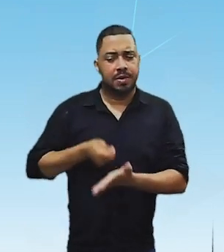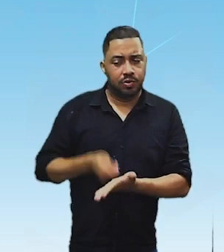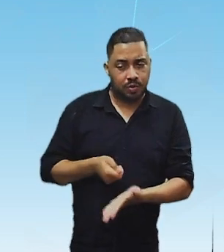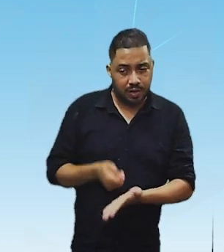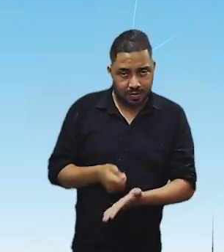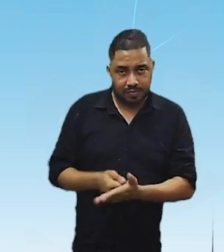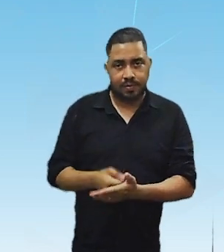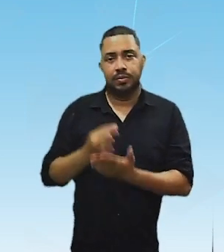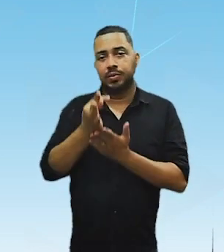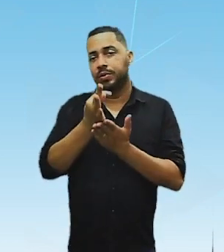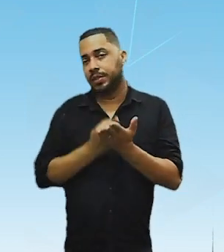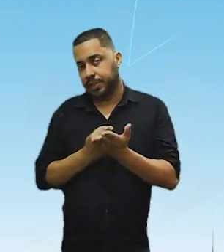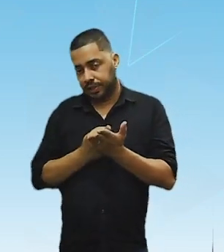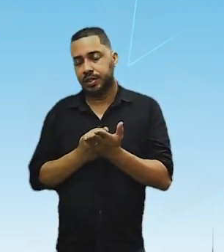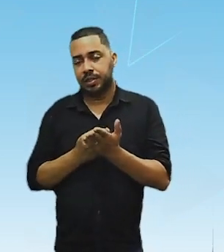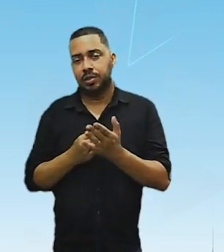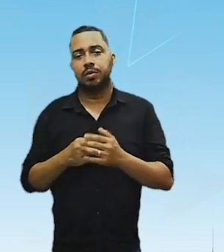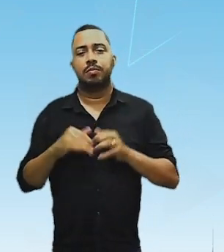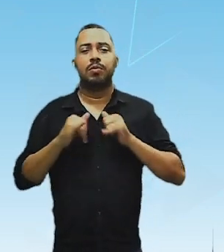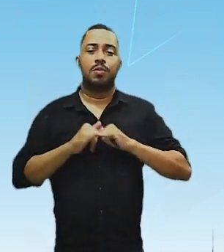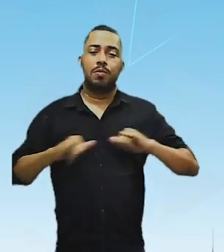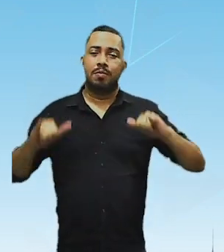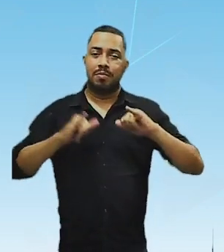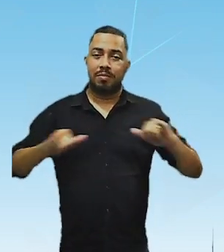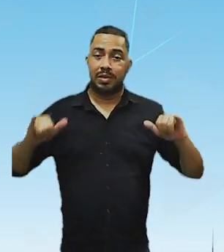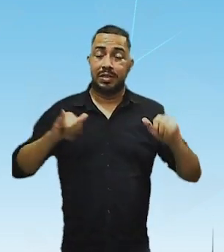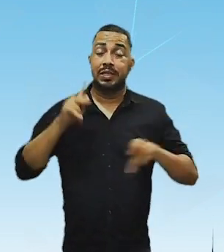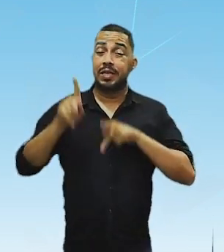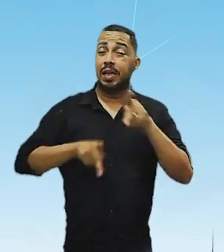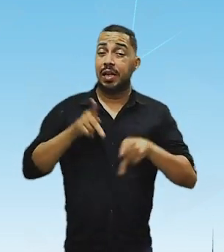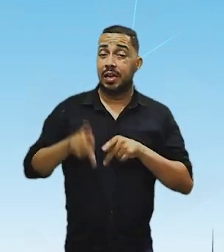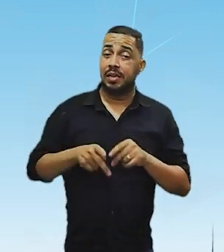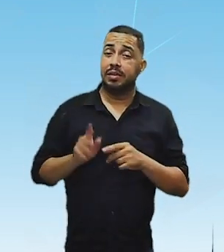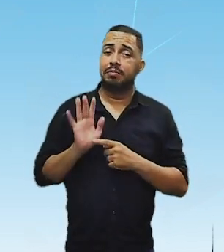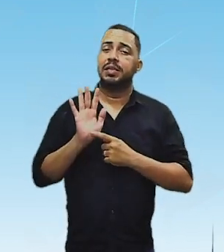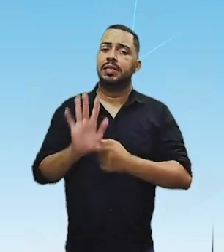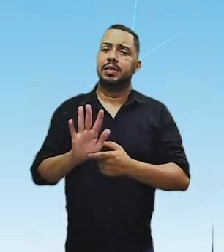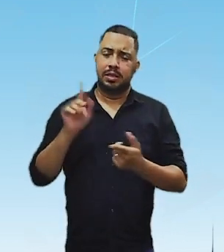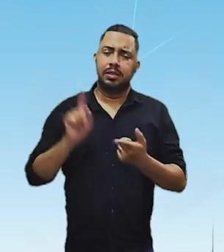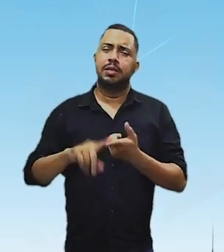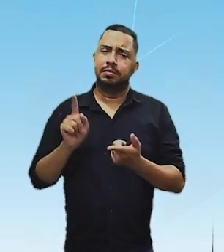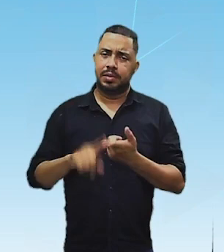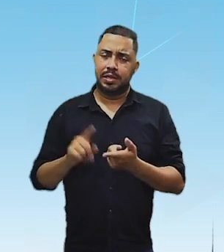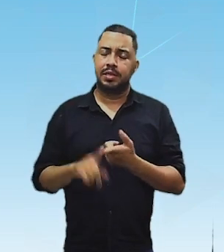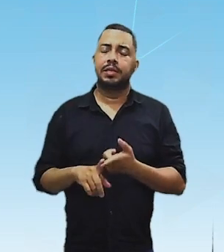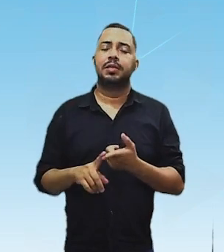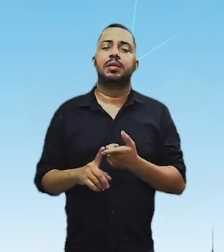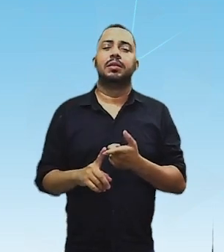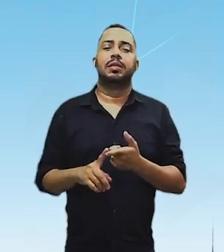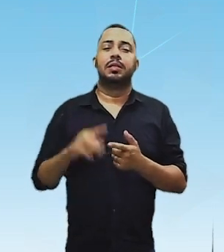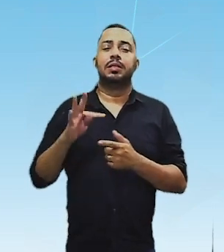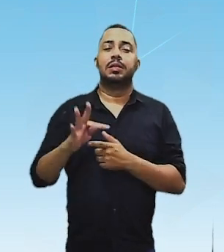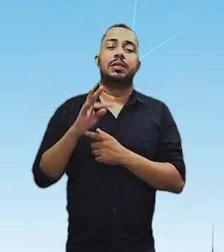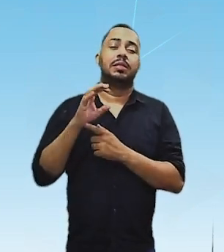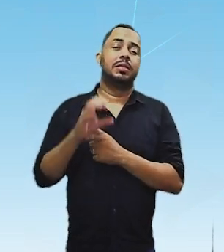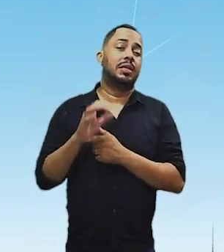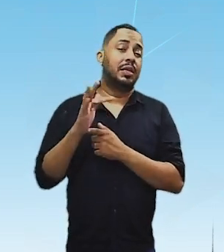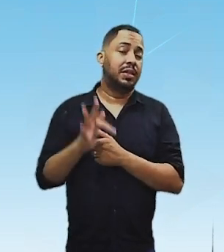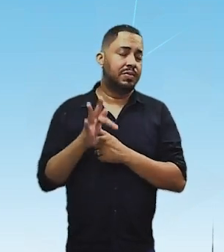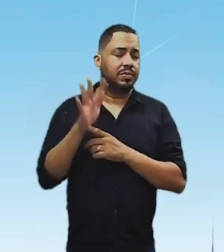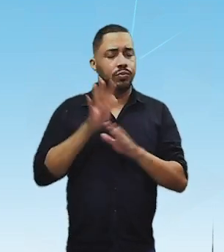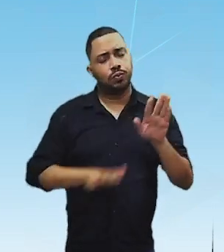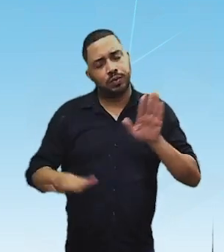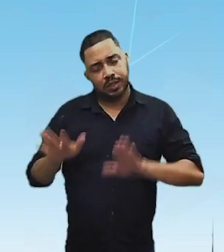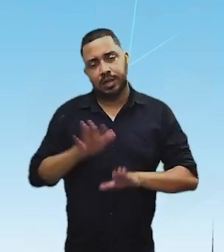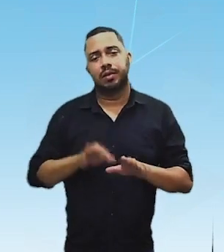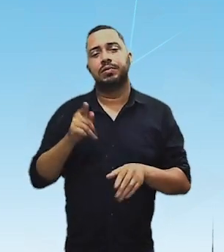do texto publicitário, apresentar, mas trazer também para a questão do TCF, aquele cuidado que vocês